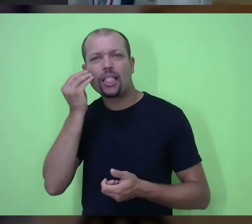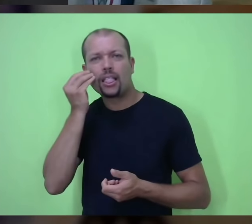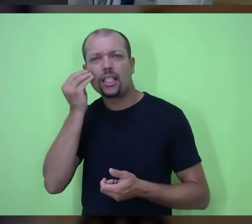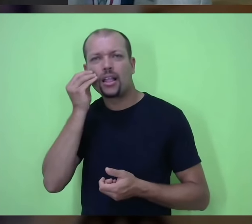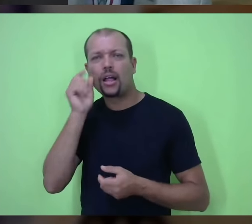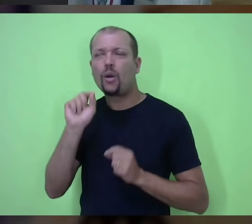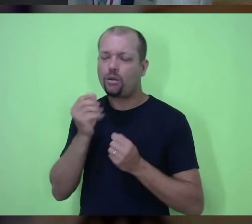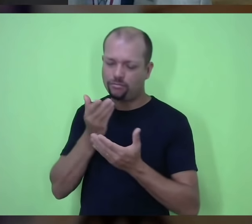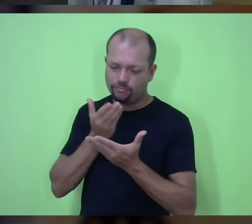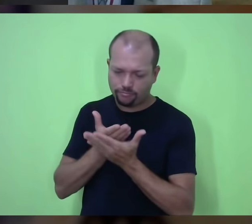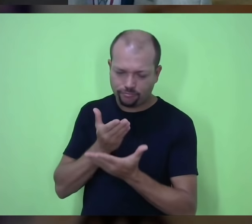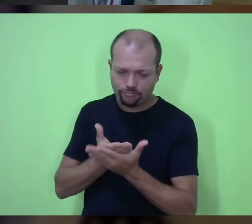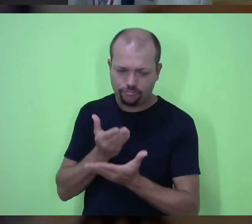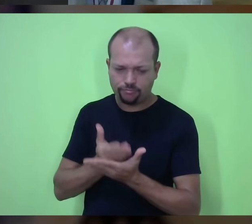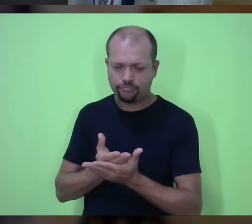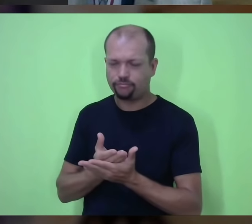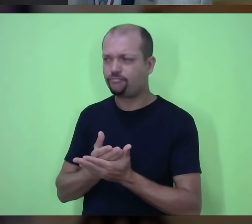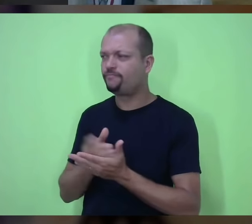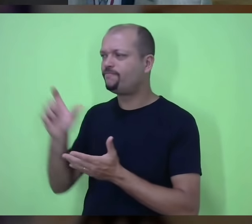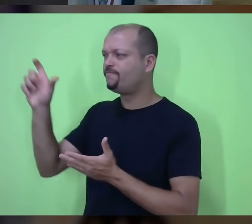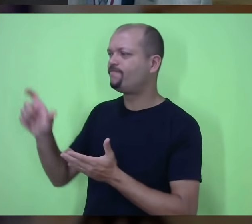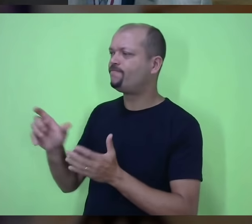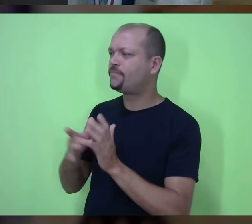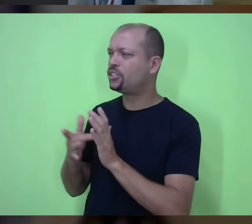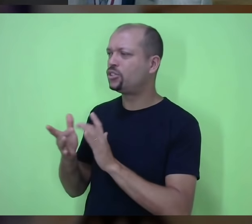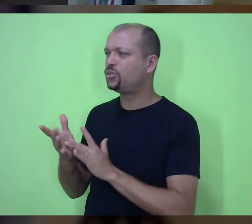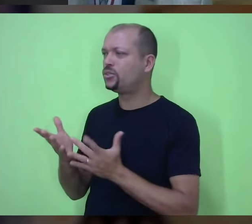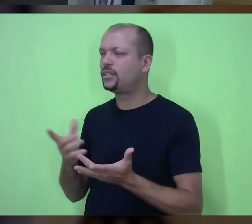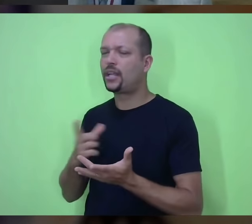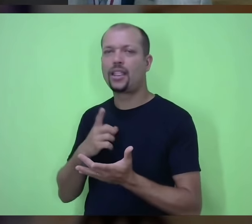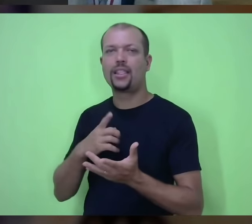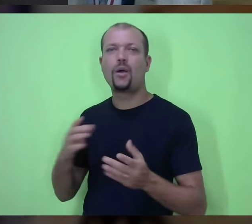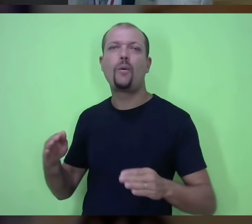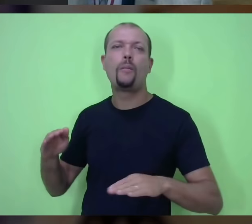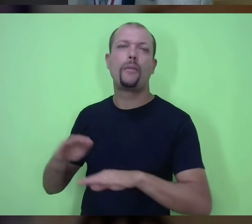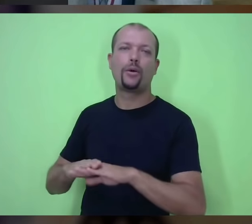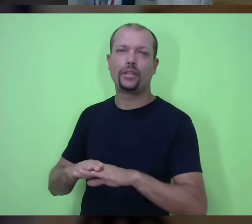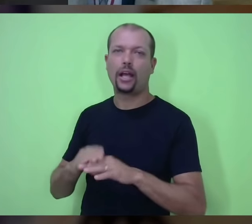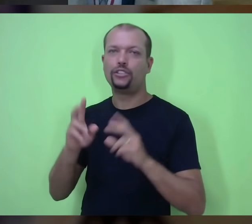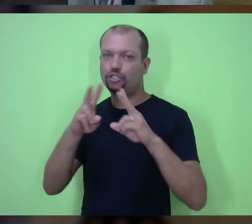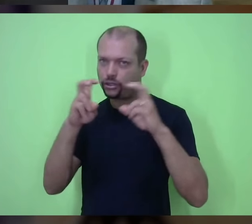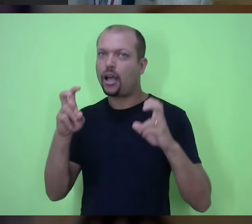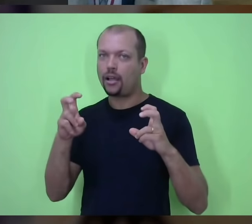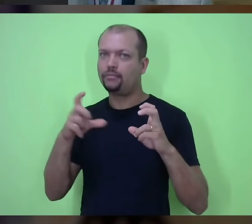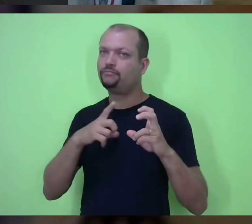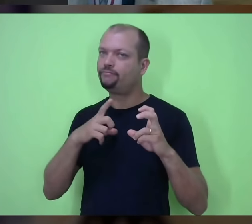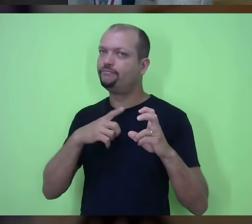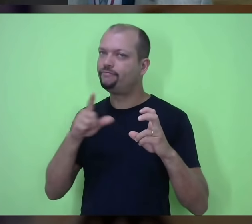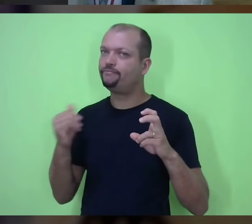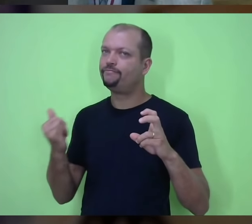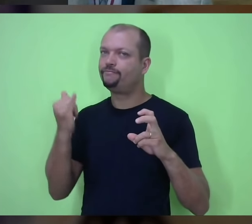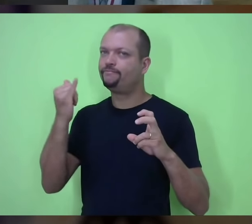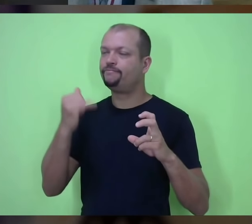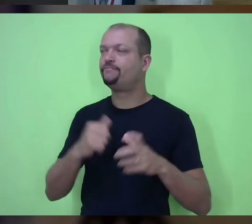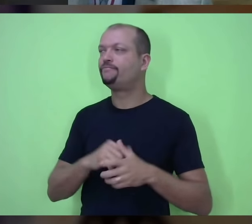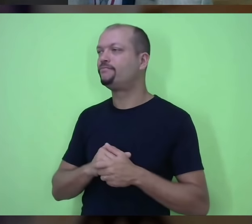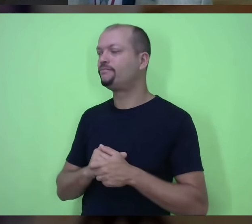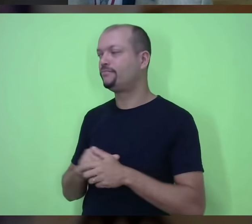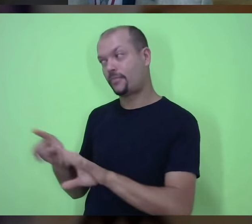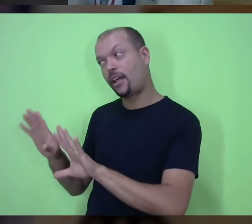sentar e estudar e falar, e ter muita humildade com essa temática. Acho que esse inclusive, que é o mais importante.